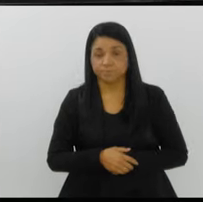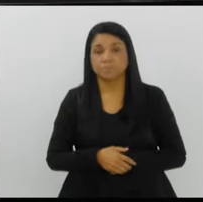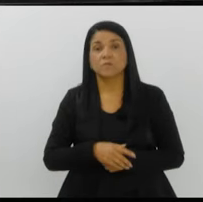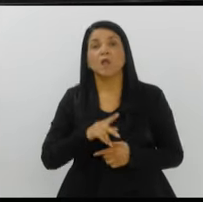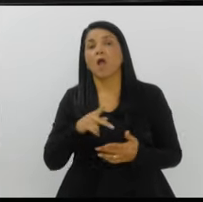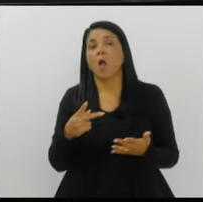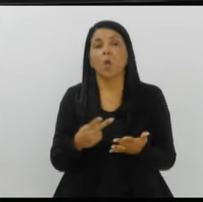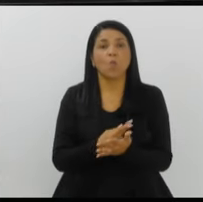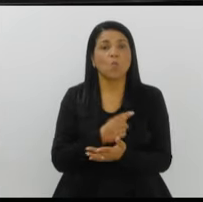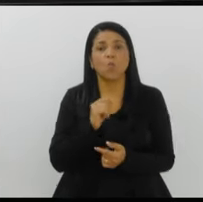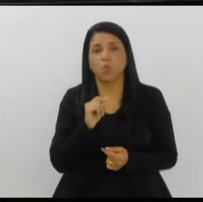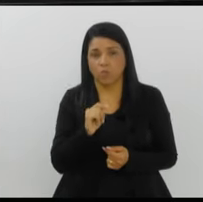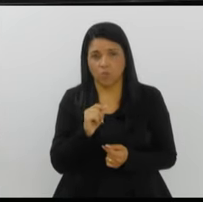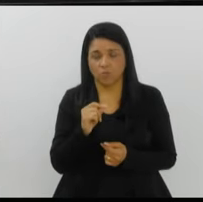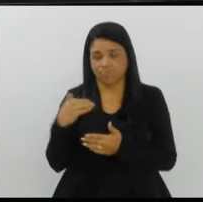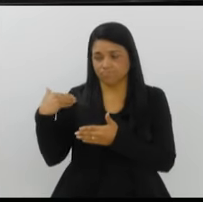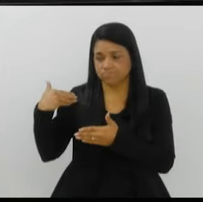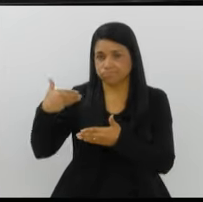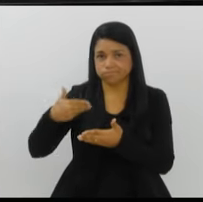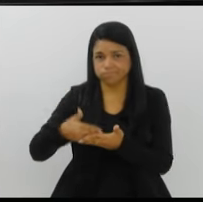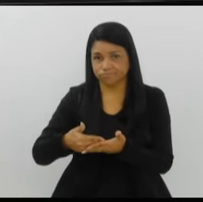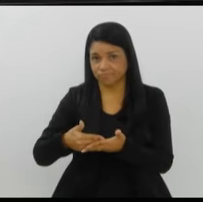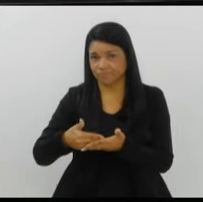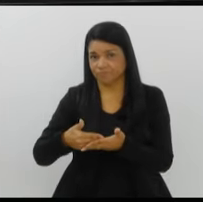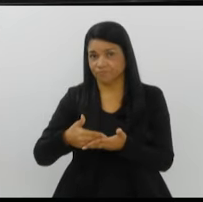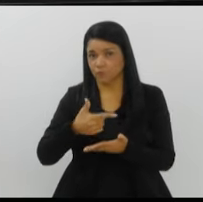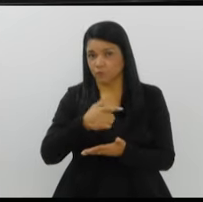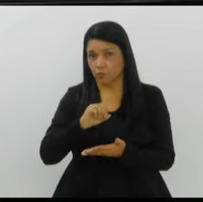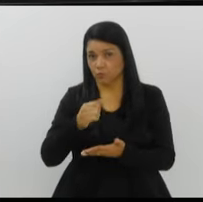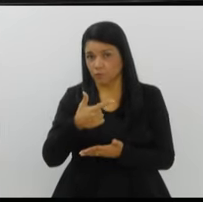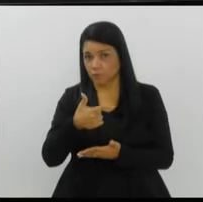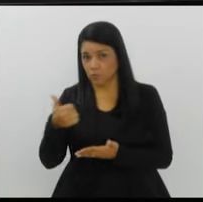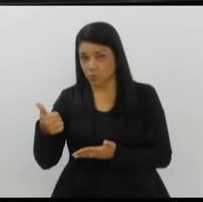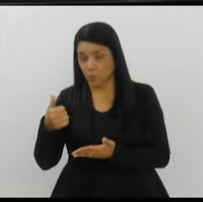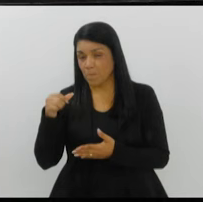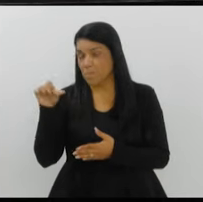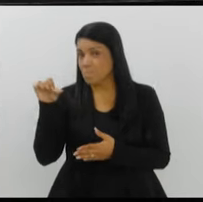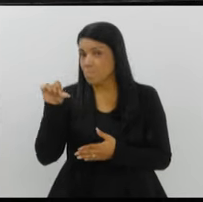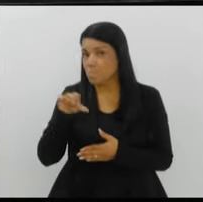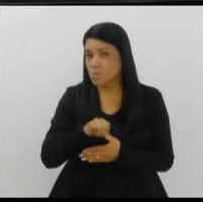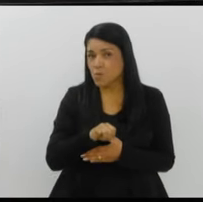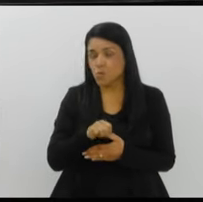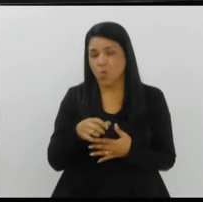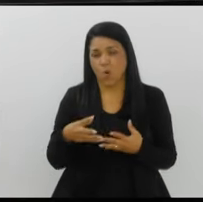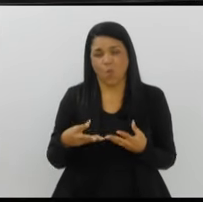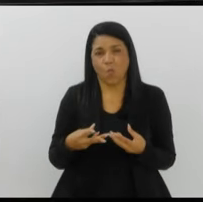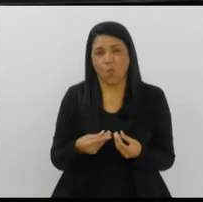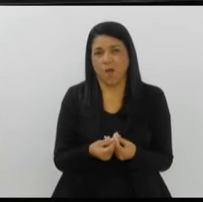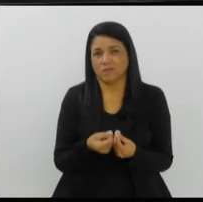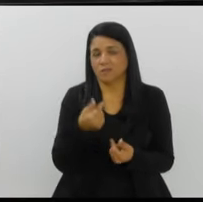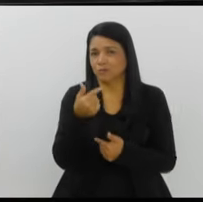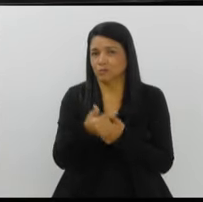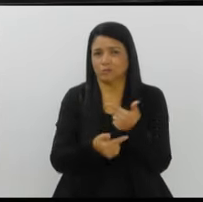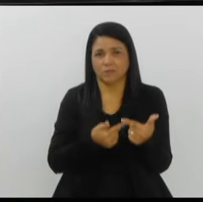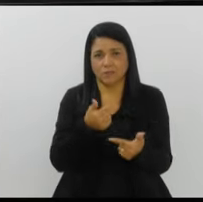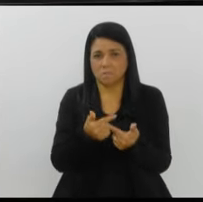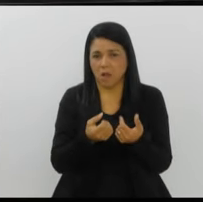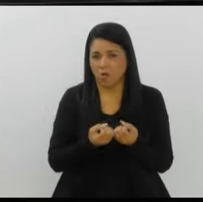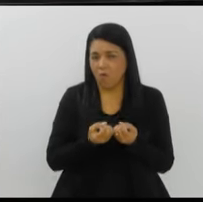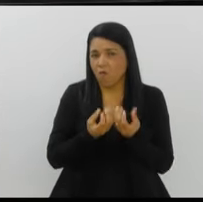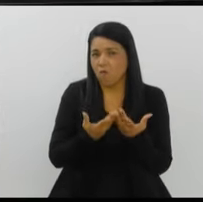Ocorre que de lá para cá, tudo piorou sob o ponto de vista da qualidade de transporte ferroviário